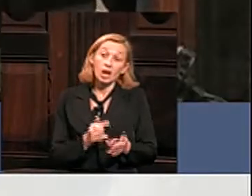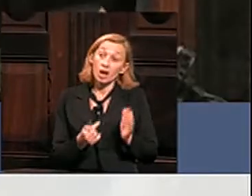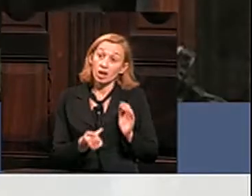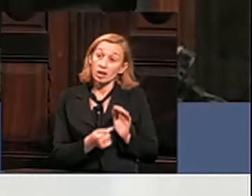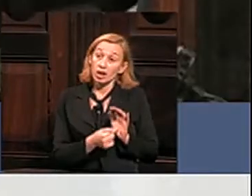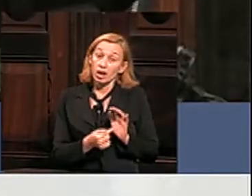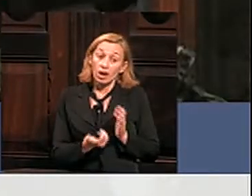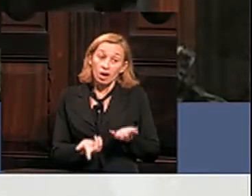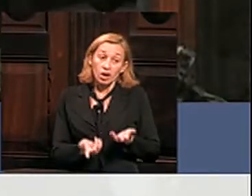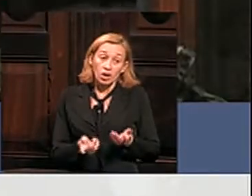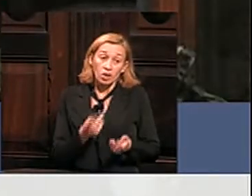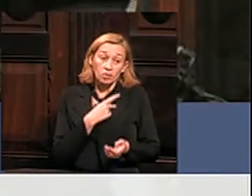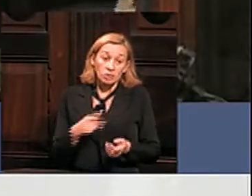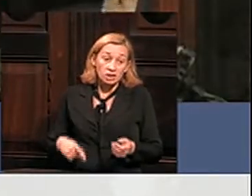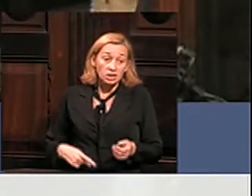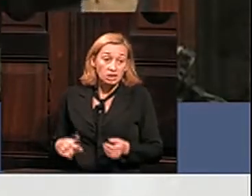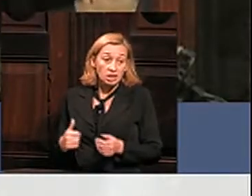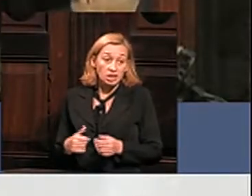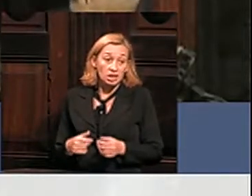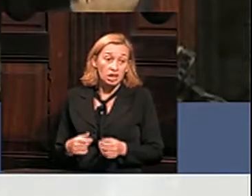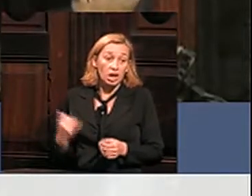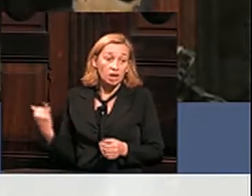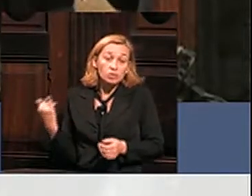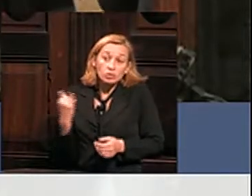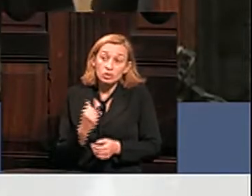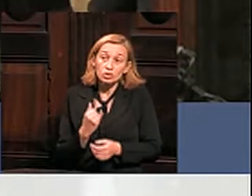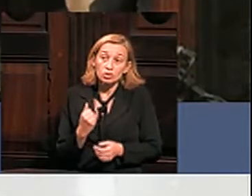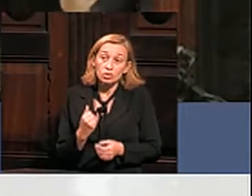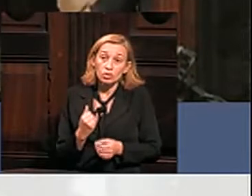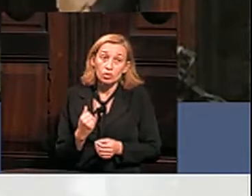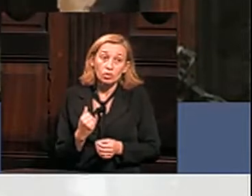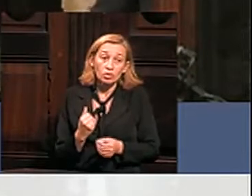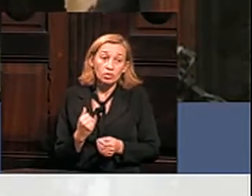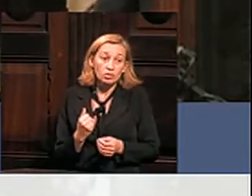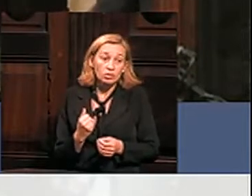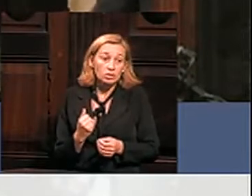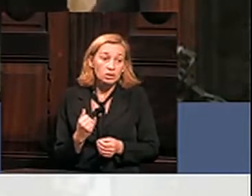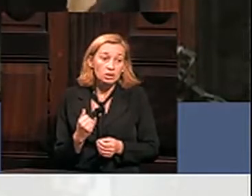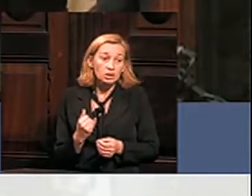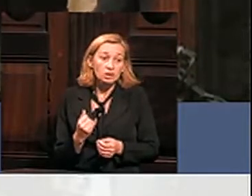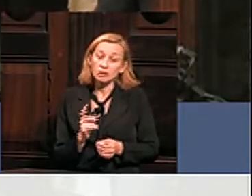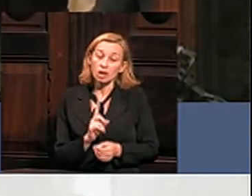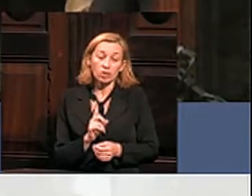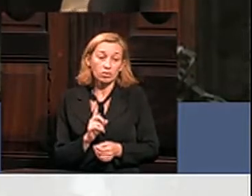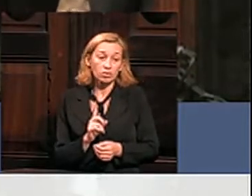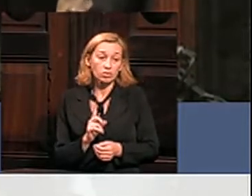Anunciou o destaque, o plenário permaneceu como estava, rejeitado. Não, não.